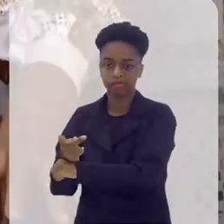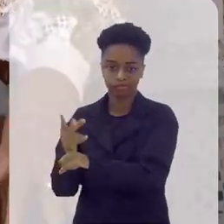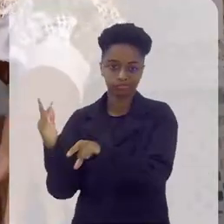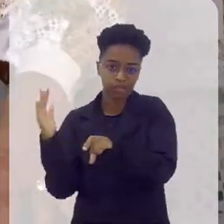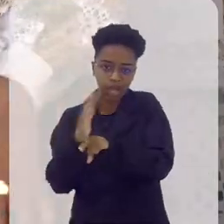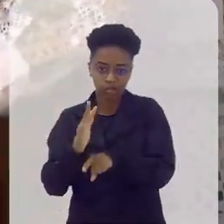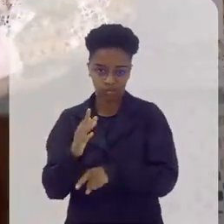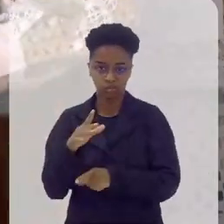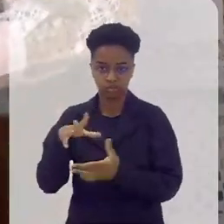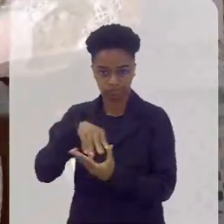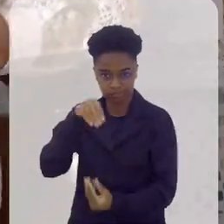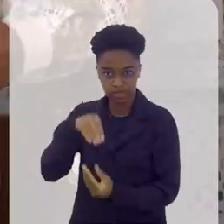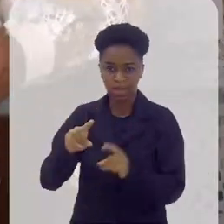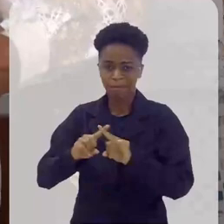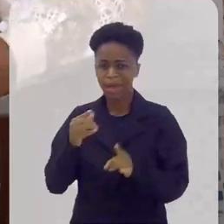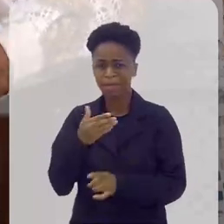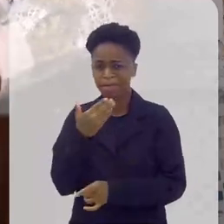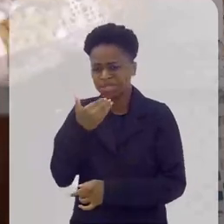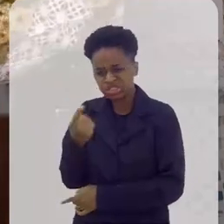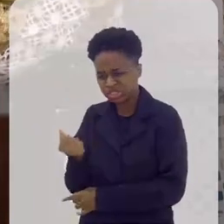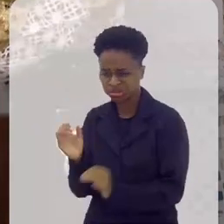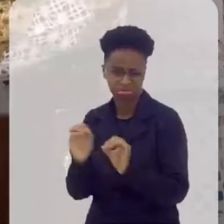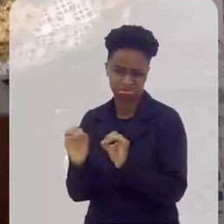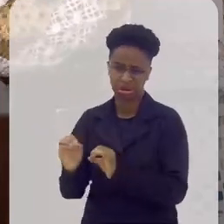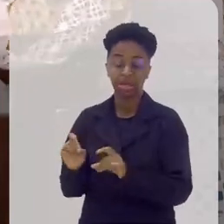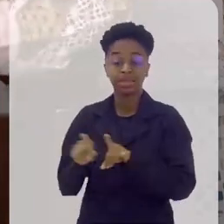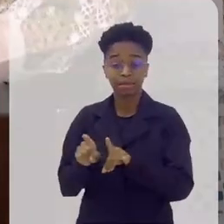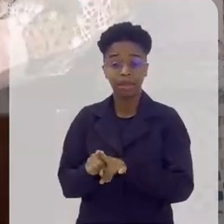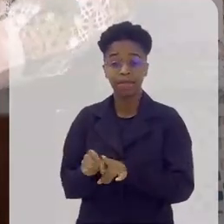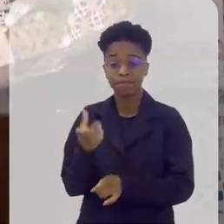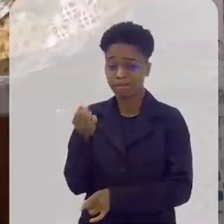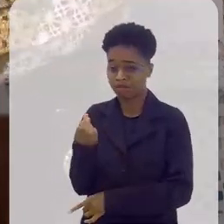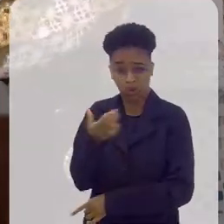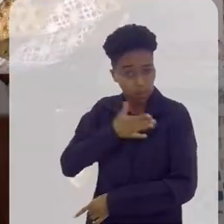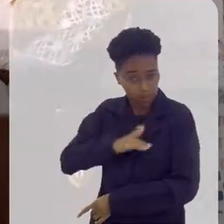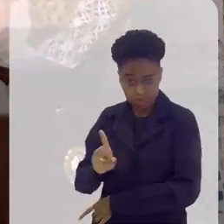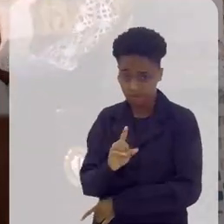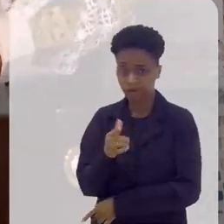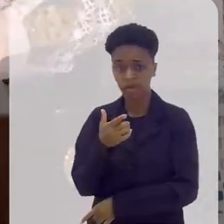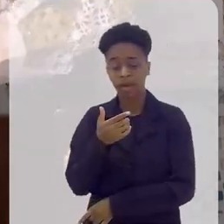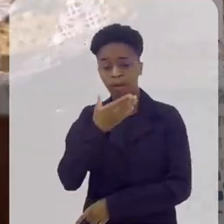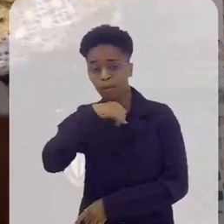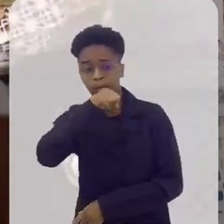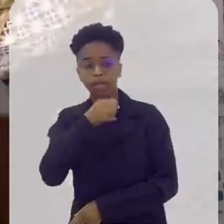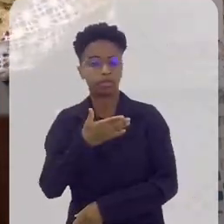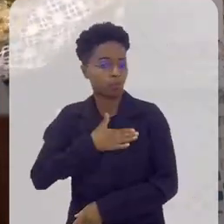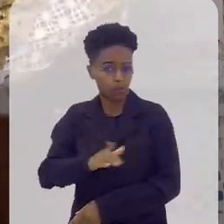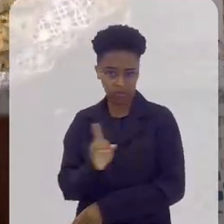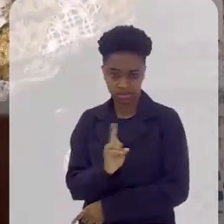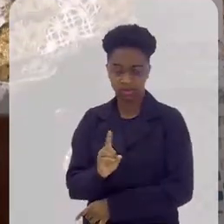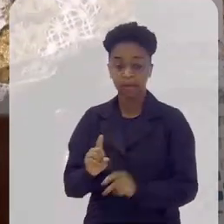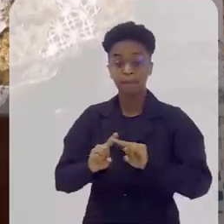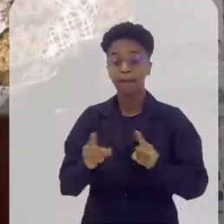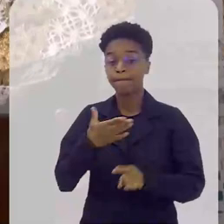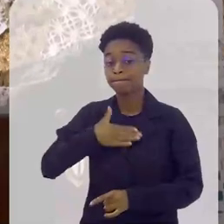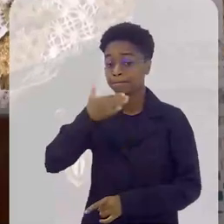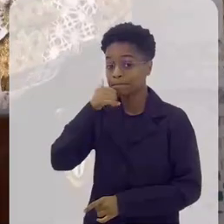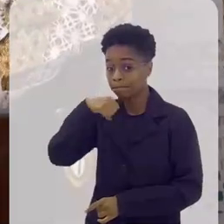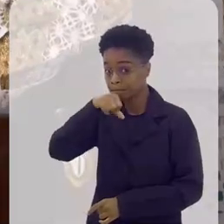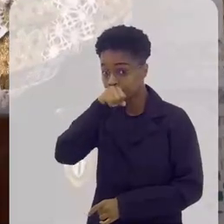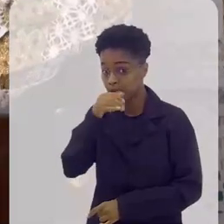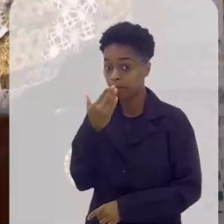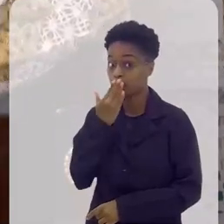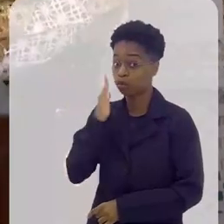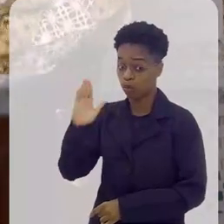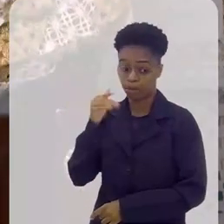ajuda espiritual. E nada era cobrado, e minha avó enlouquecia com aquilo, meu pai enlouquecia também, e a minha mãe fez uma